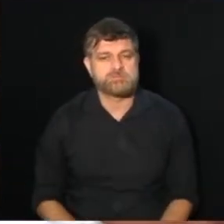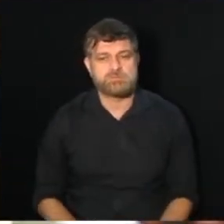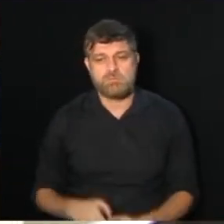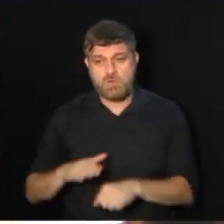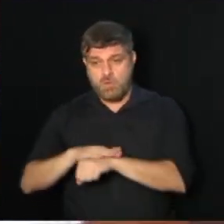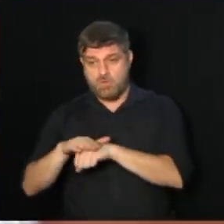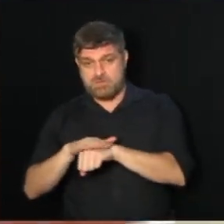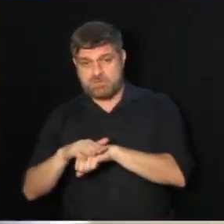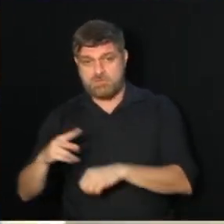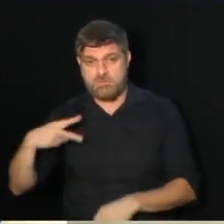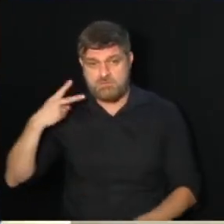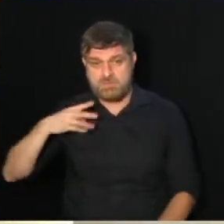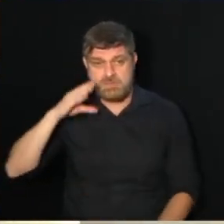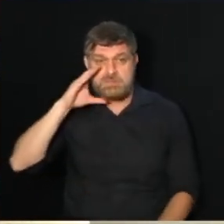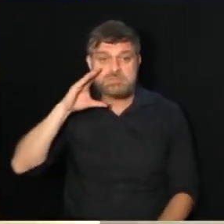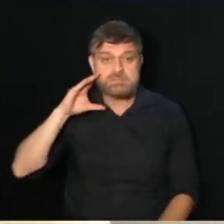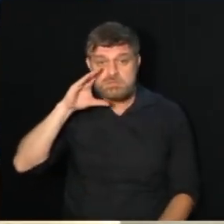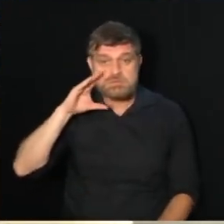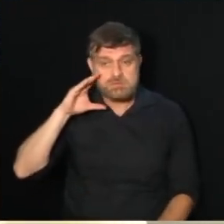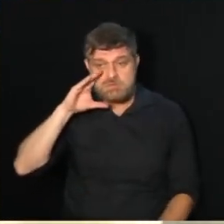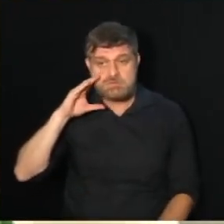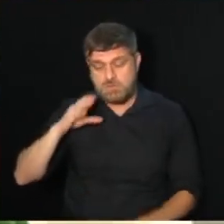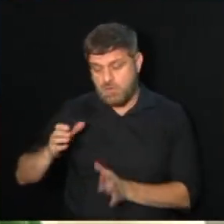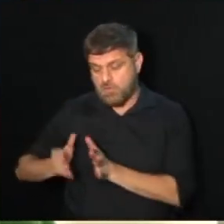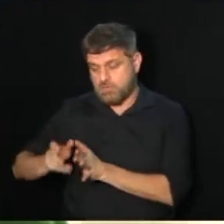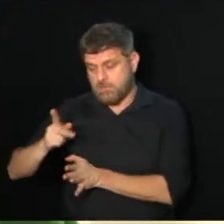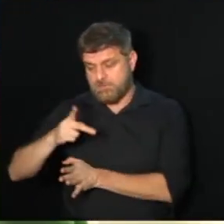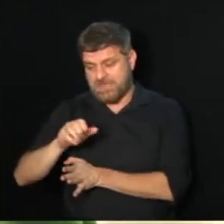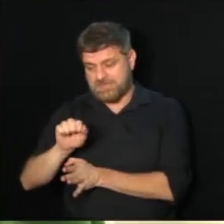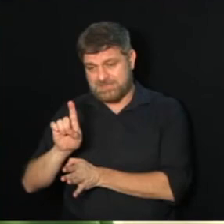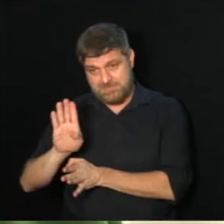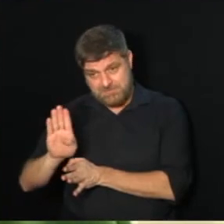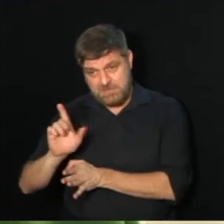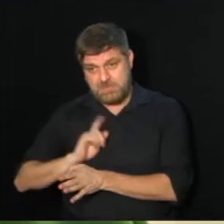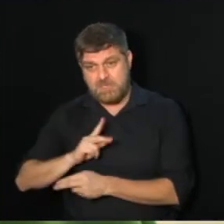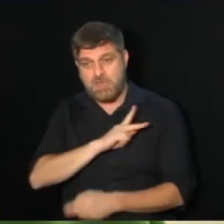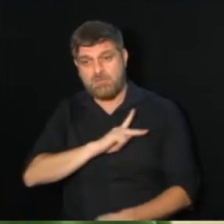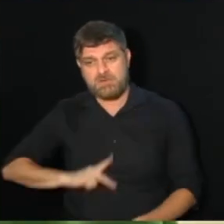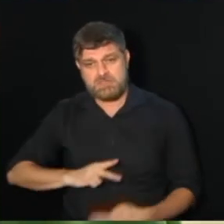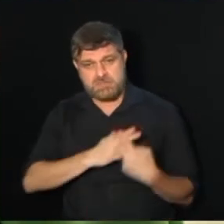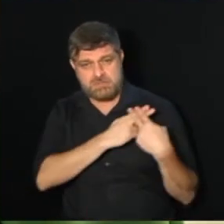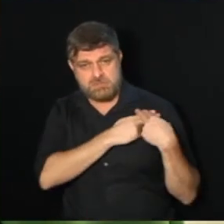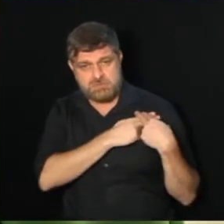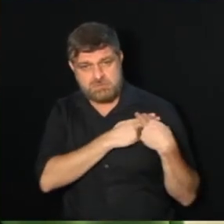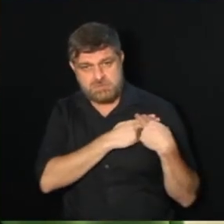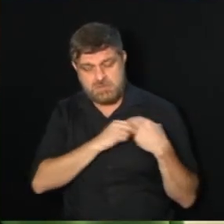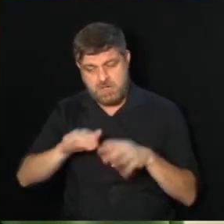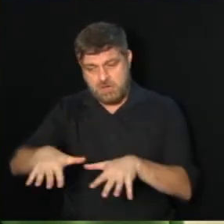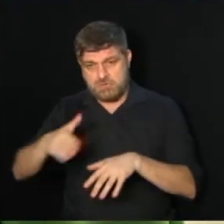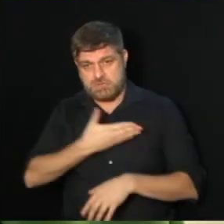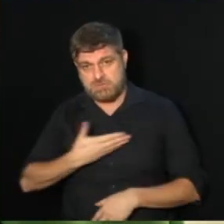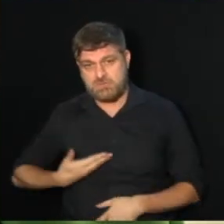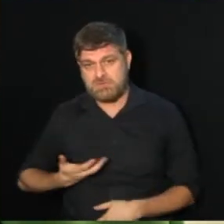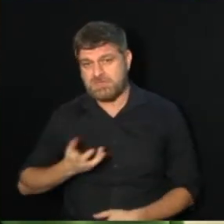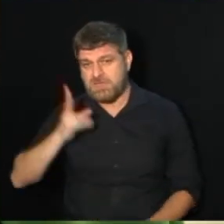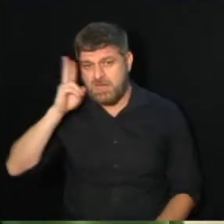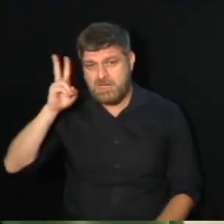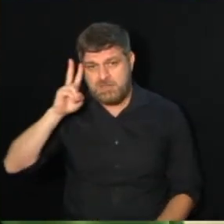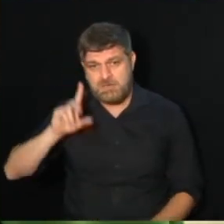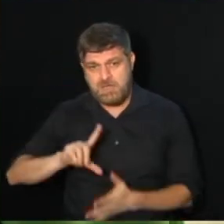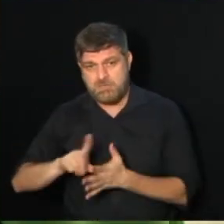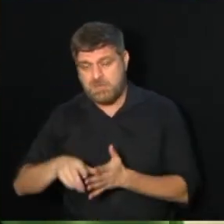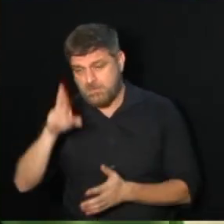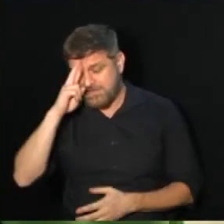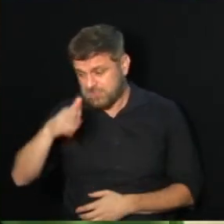Conversamos então com o vereador Luiz Henrique Cirilo, do PSDB, que presidiu, portanto, aqui a audiência pública. Lembrando que daqui a pouco,